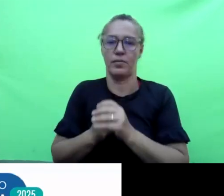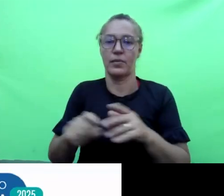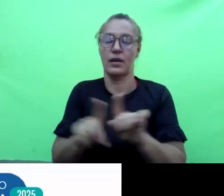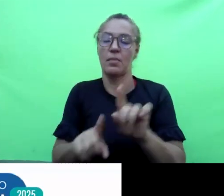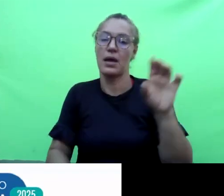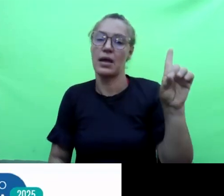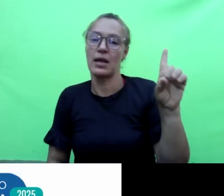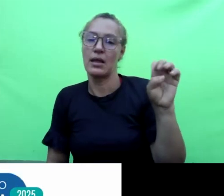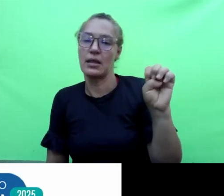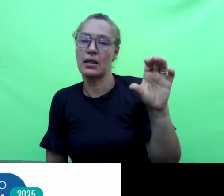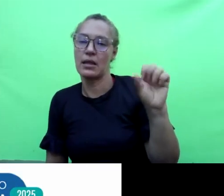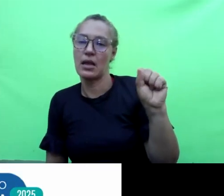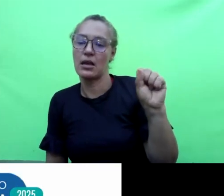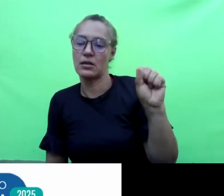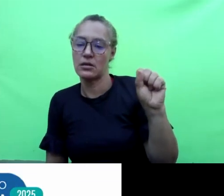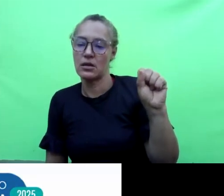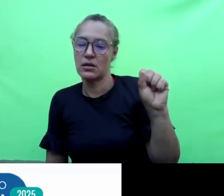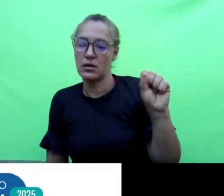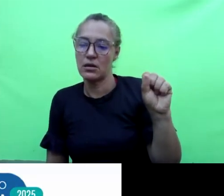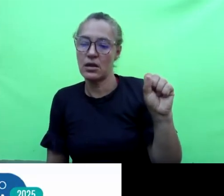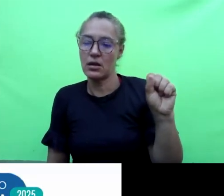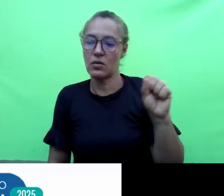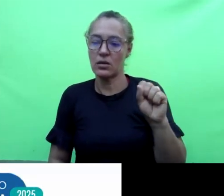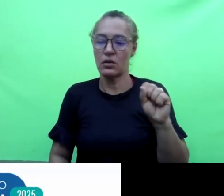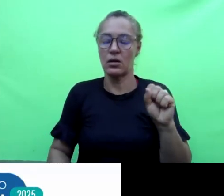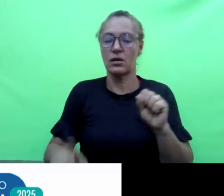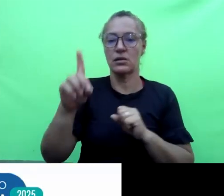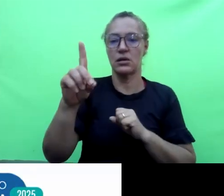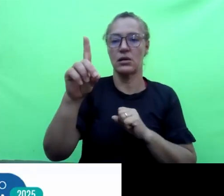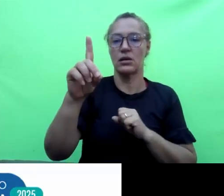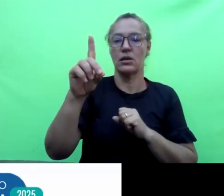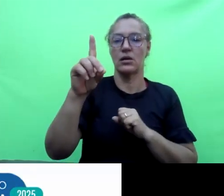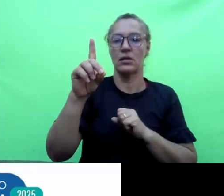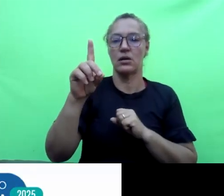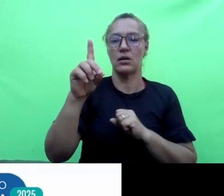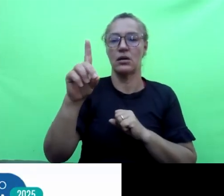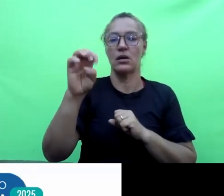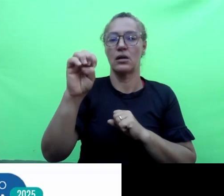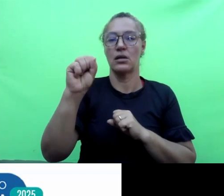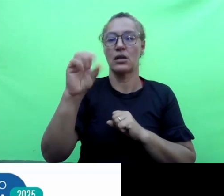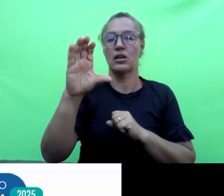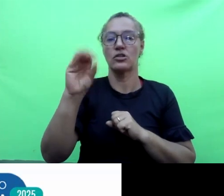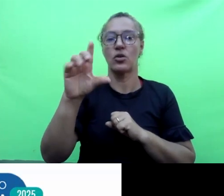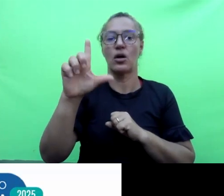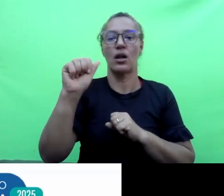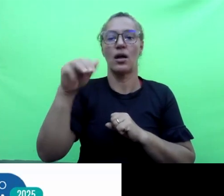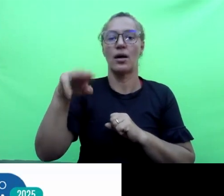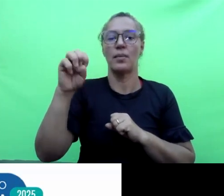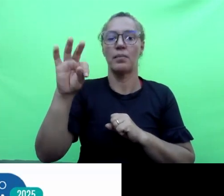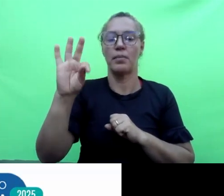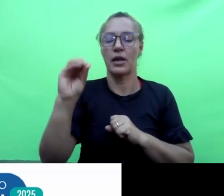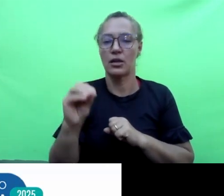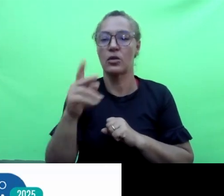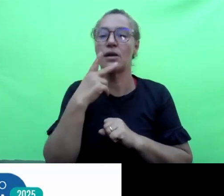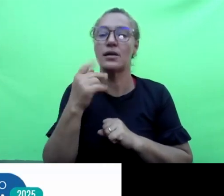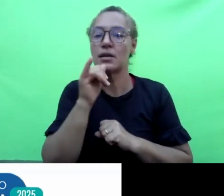né? De fundo de olho, a gente observa se o fundo de olho dessa pessoa míope é um